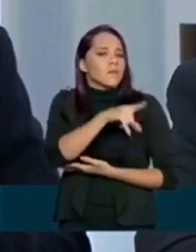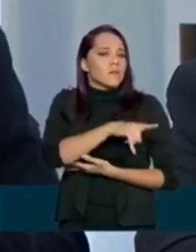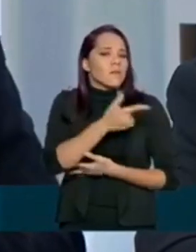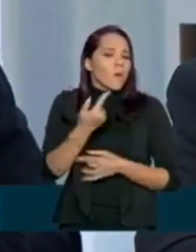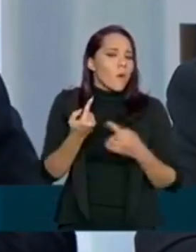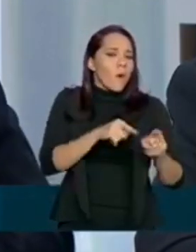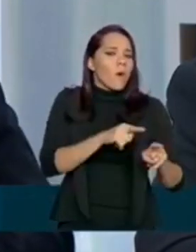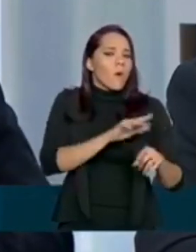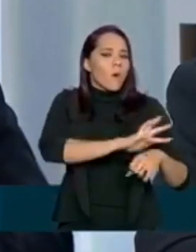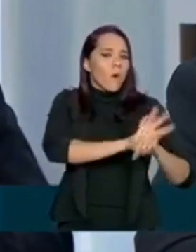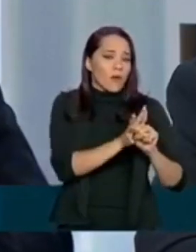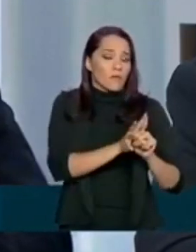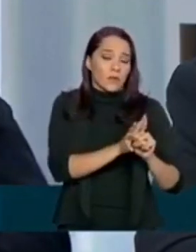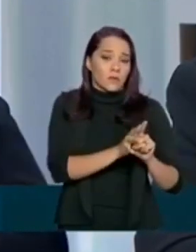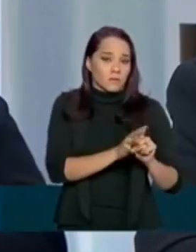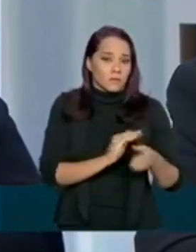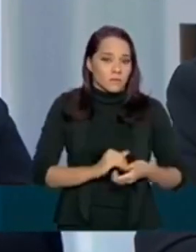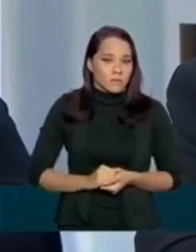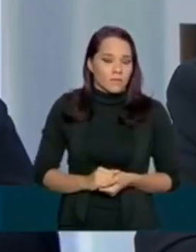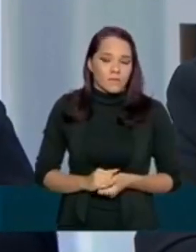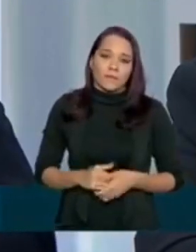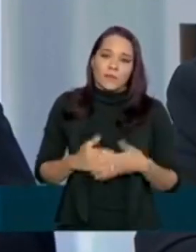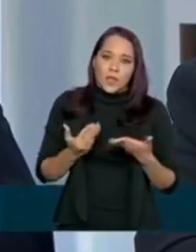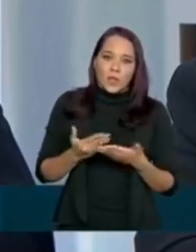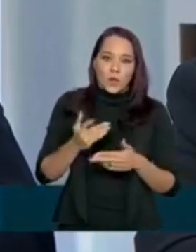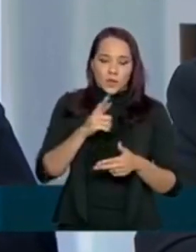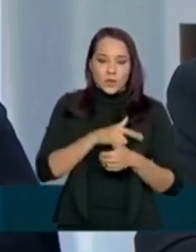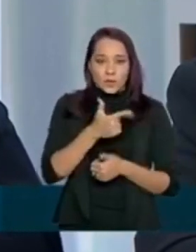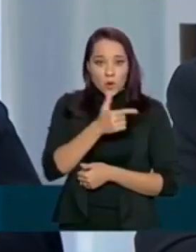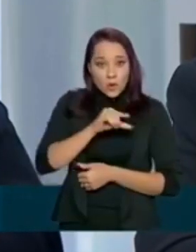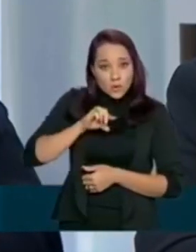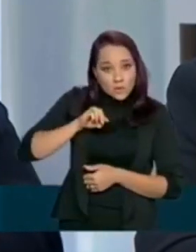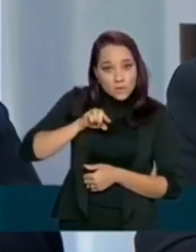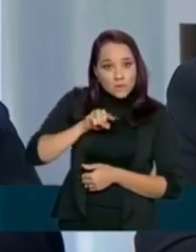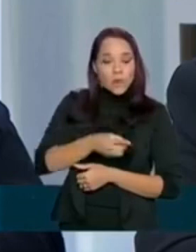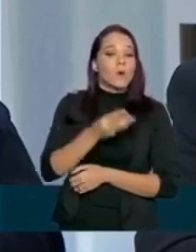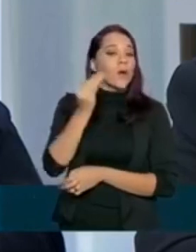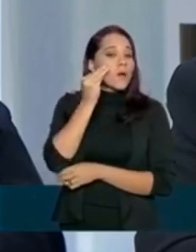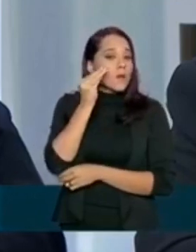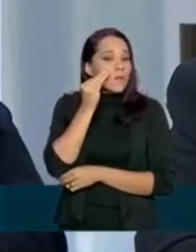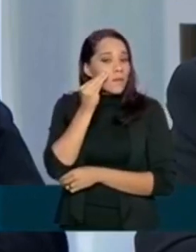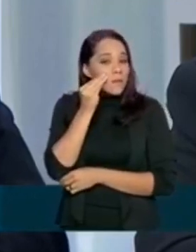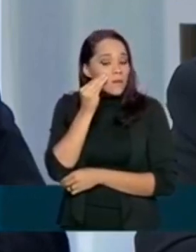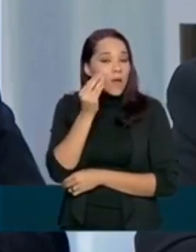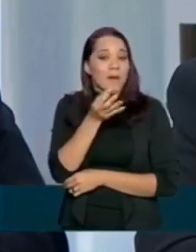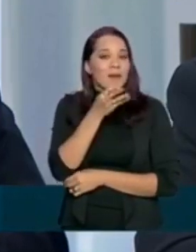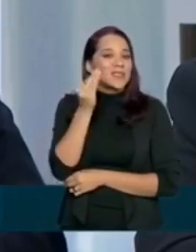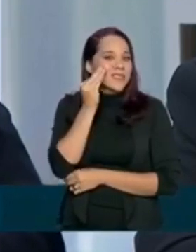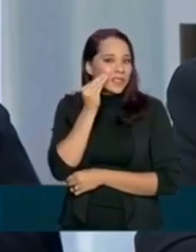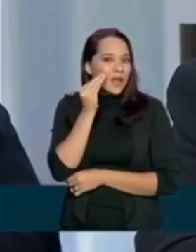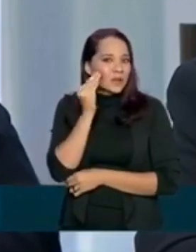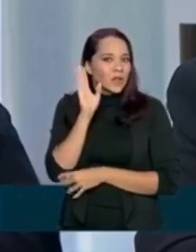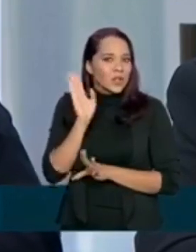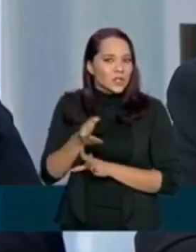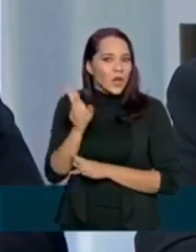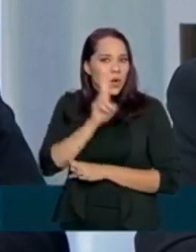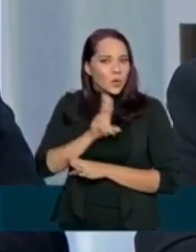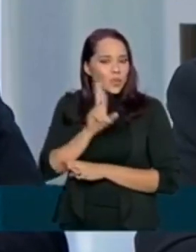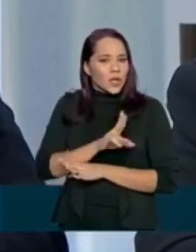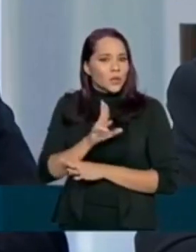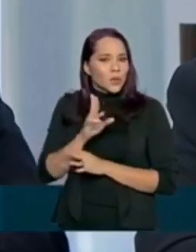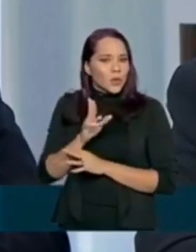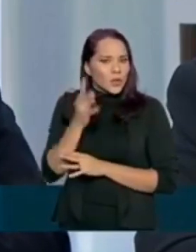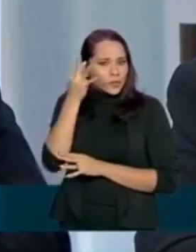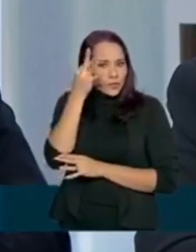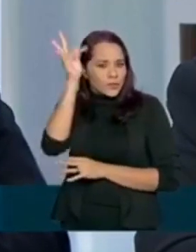convite também além das suas funções normais então desses dois mil medicamentos que foram testados inicialmente in silico né com os inteligência artificial